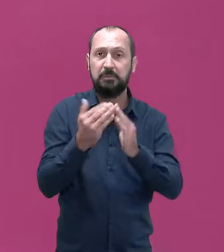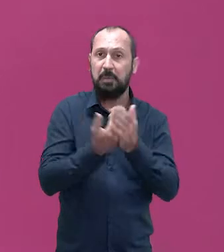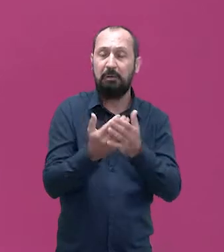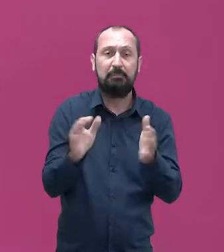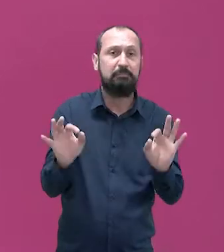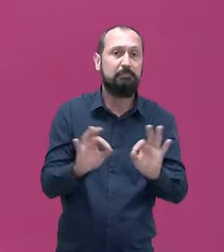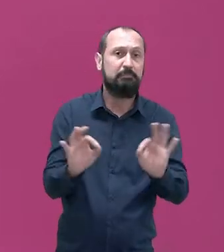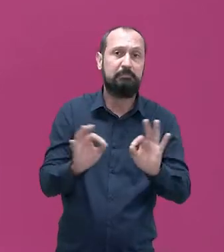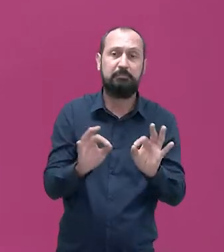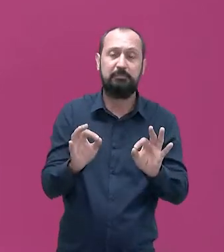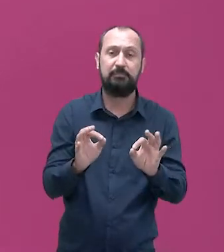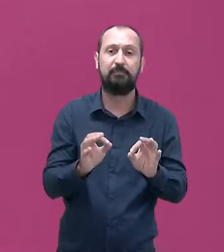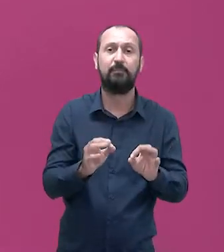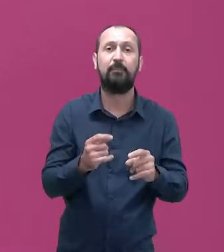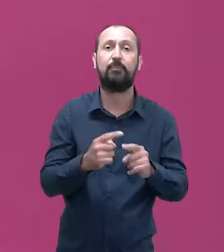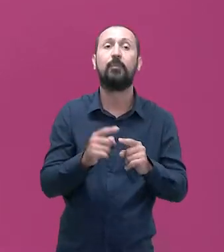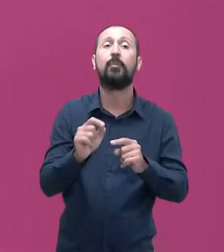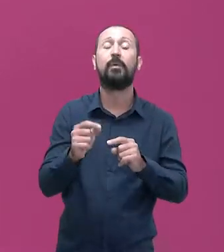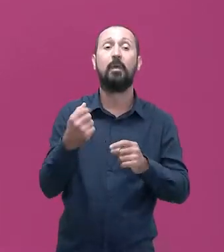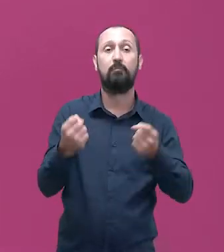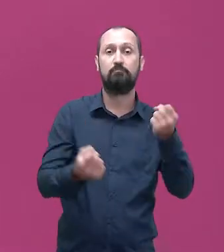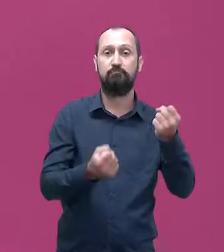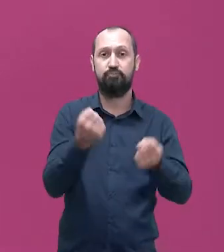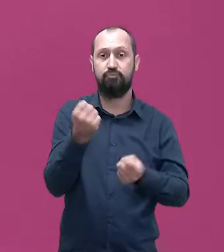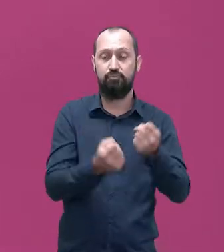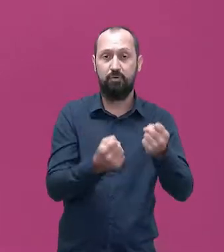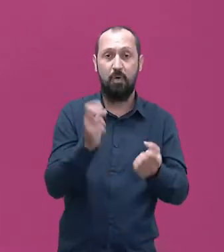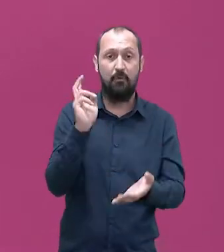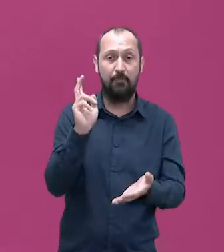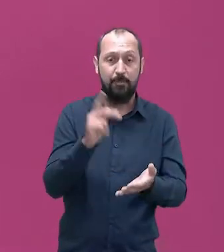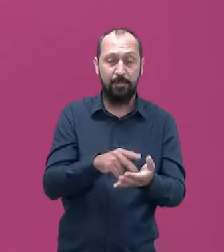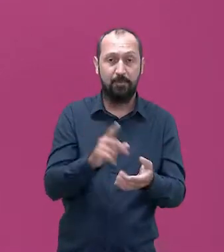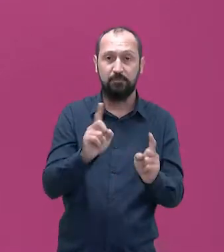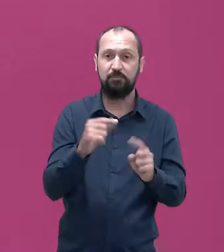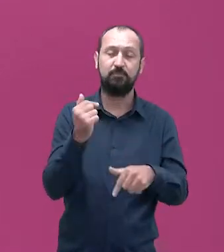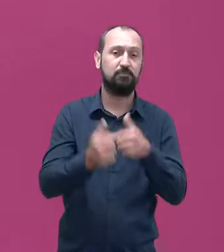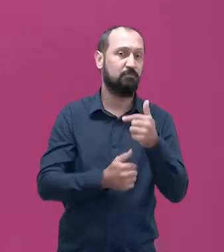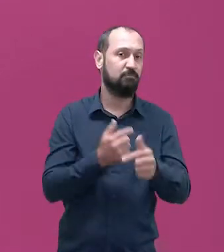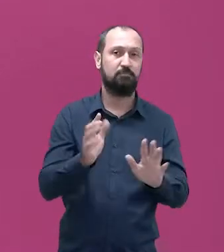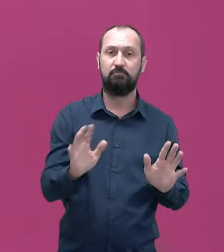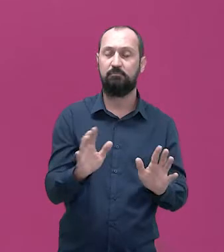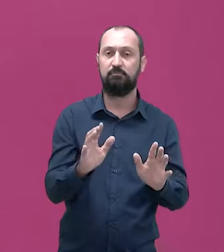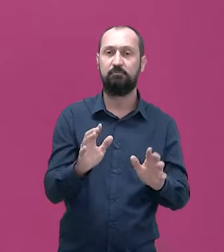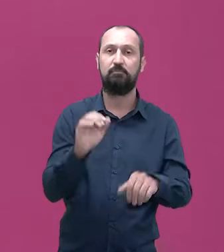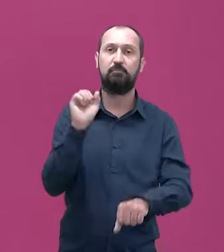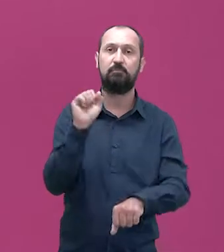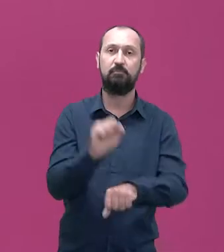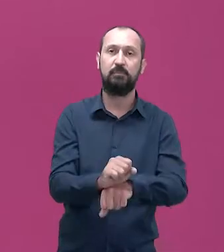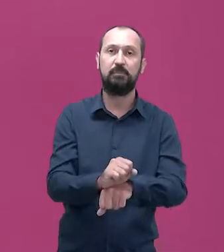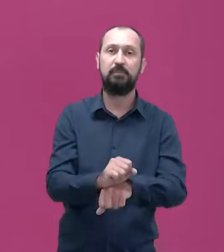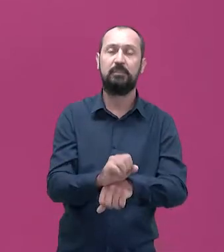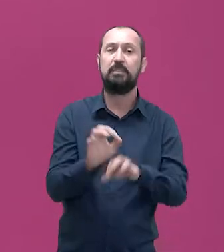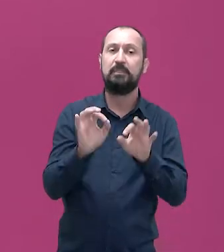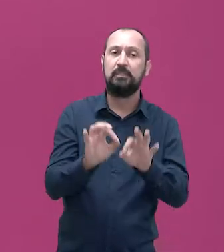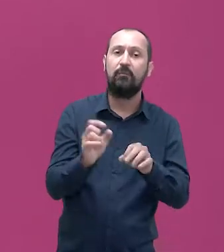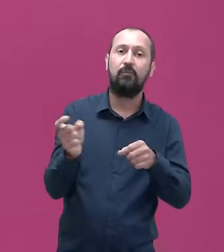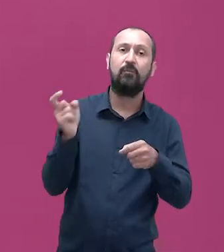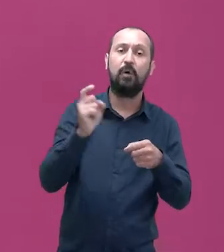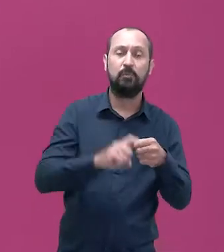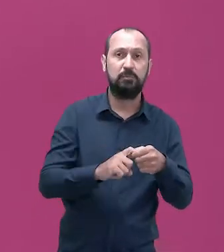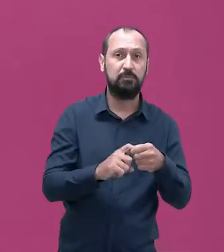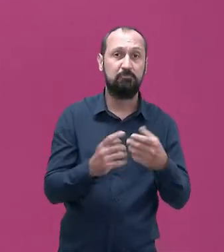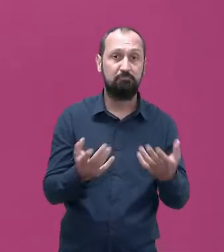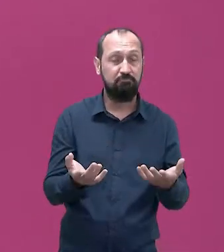escola, porque o condutor escolar realmente não está na atividade, não teve a certeza